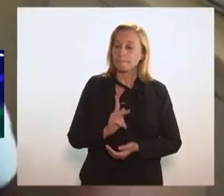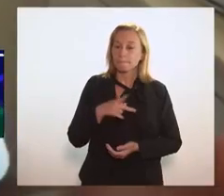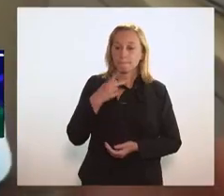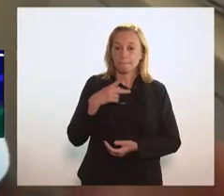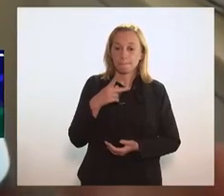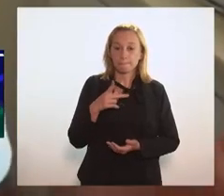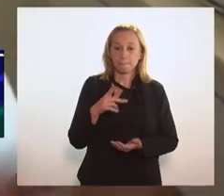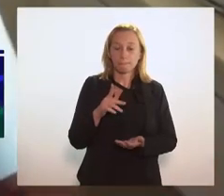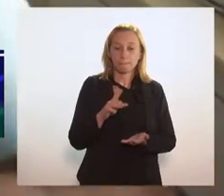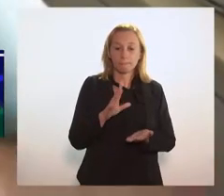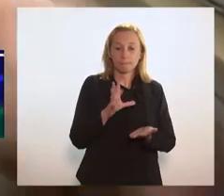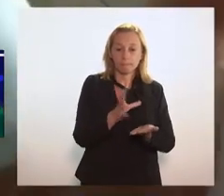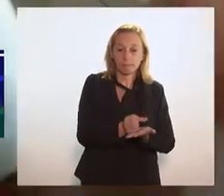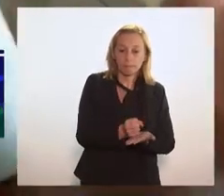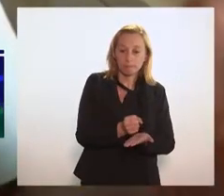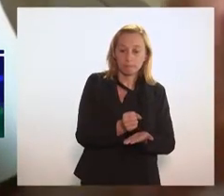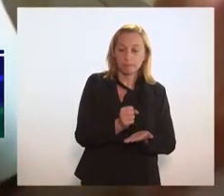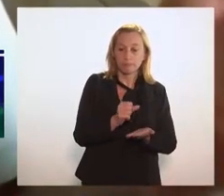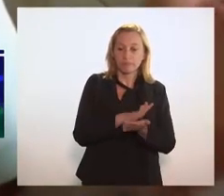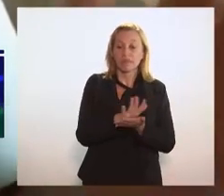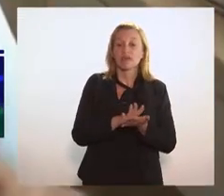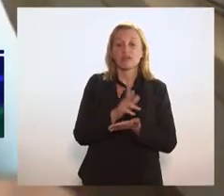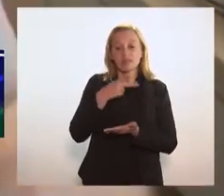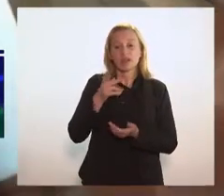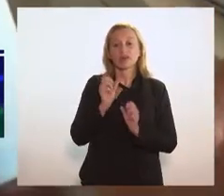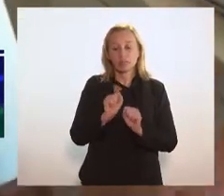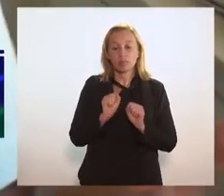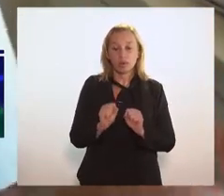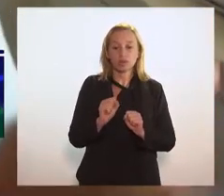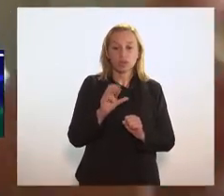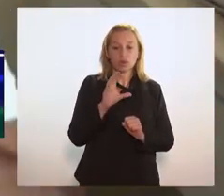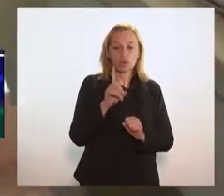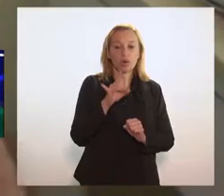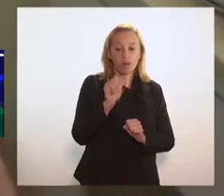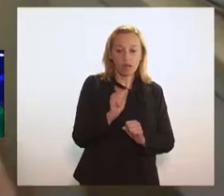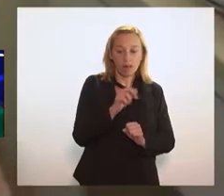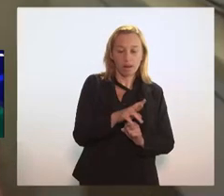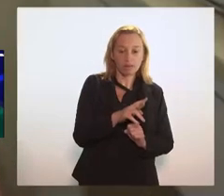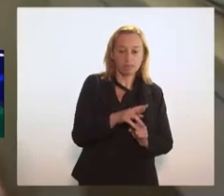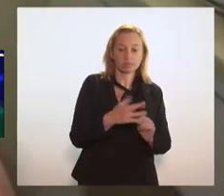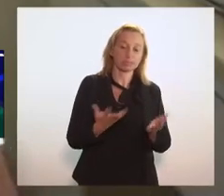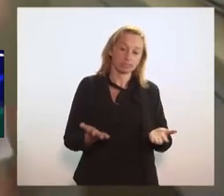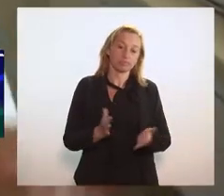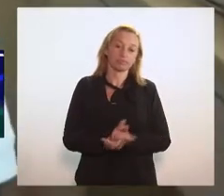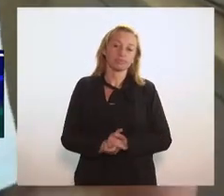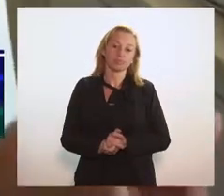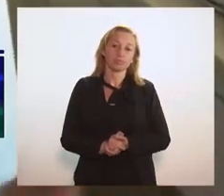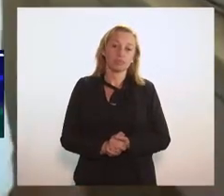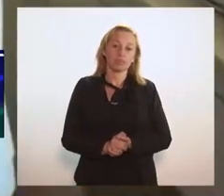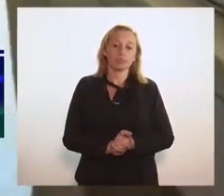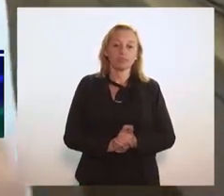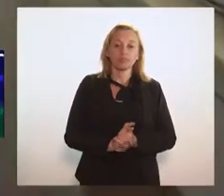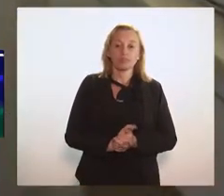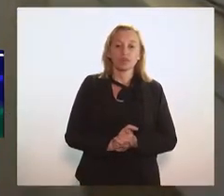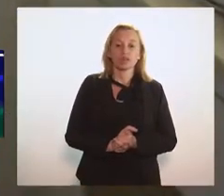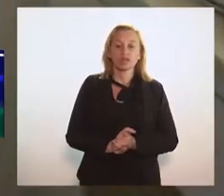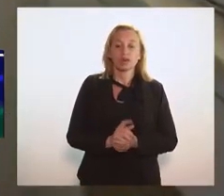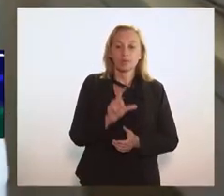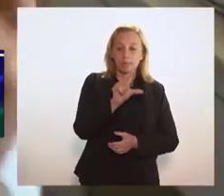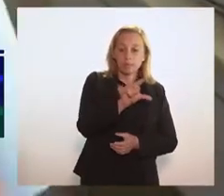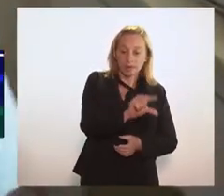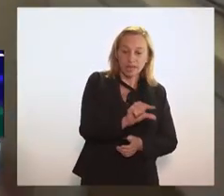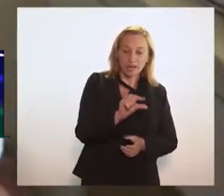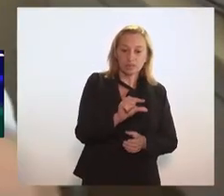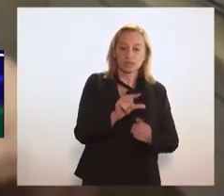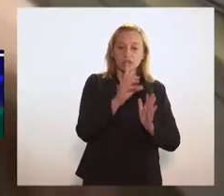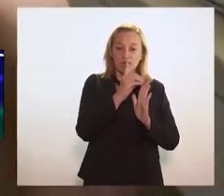está colando. Ele diz que ele pode colar. Então, a gente teve que descobrir que ele está colando de um decreto